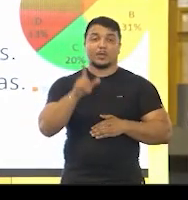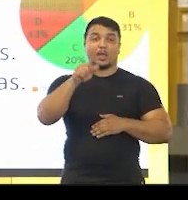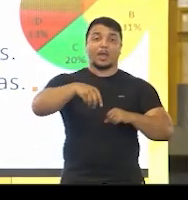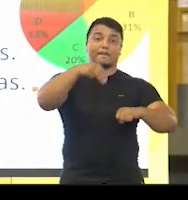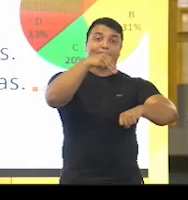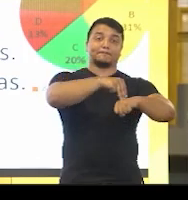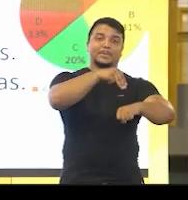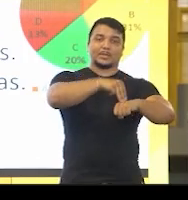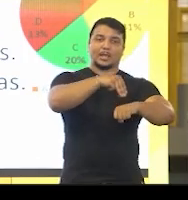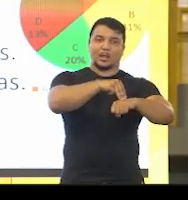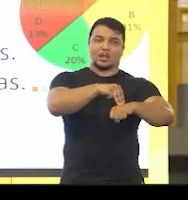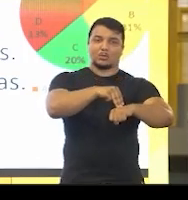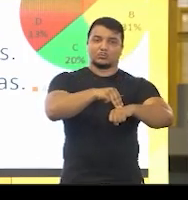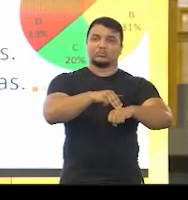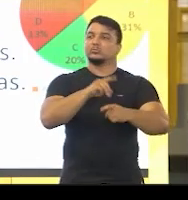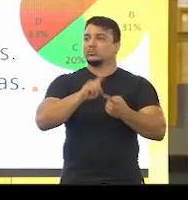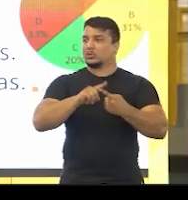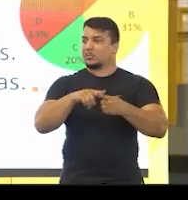Minerais